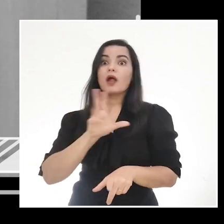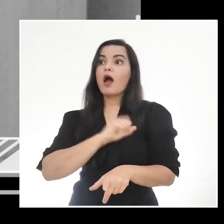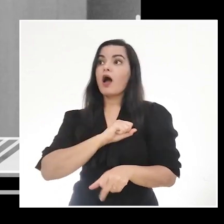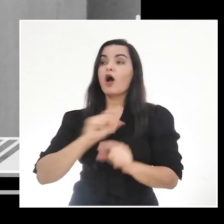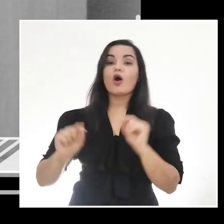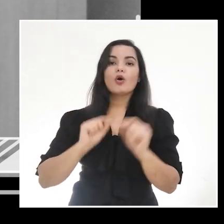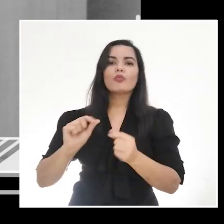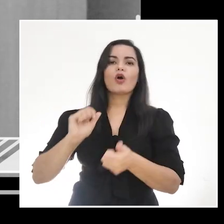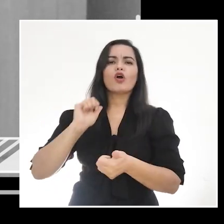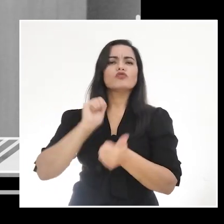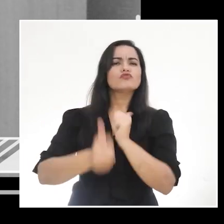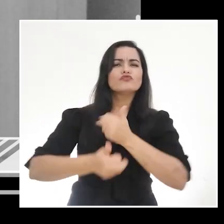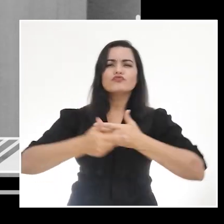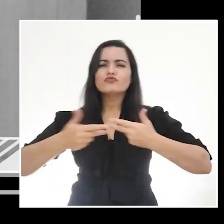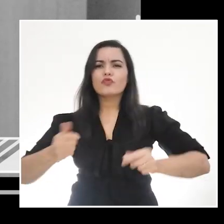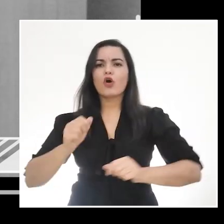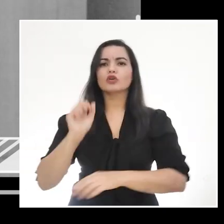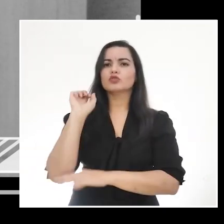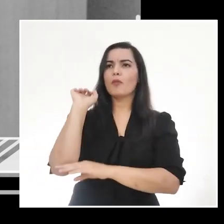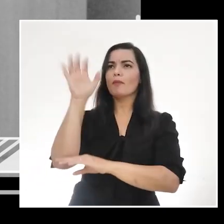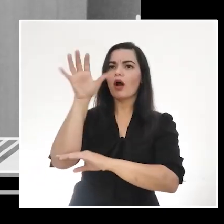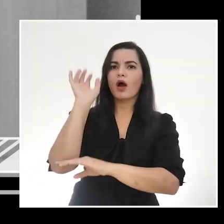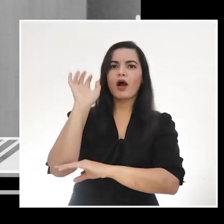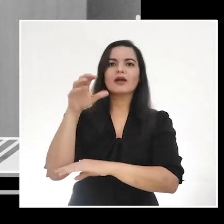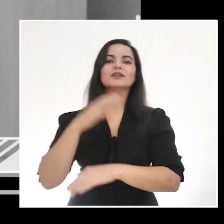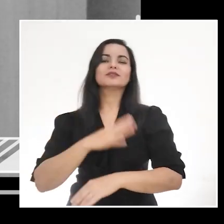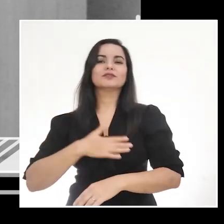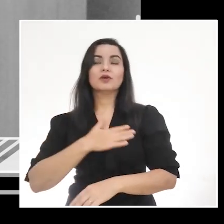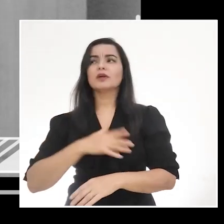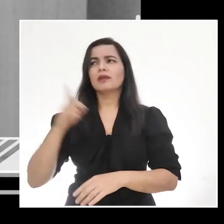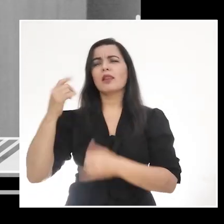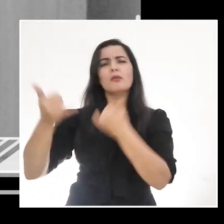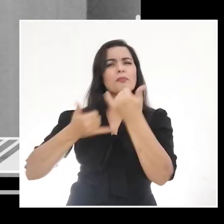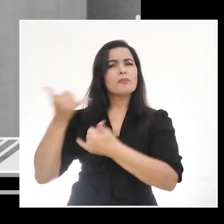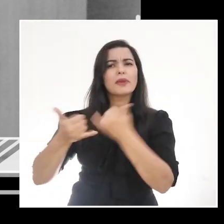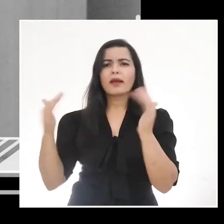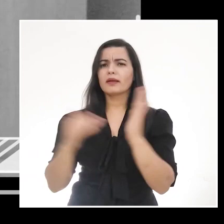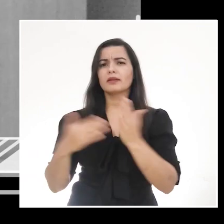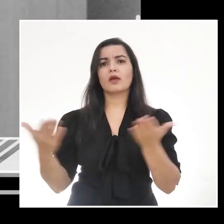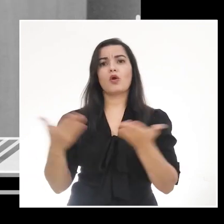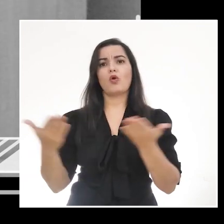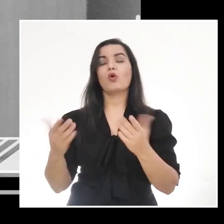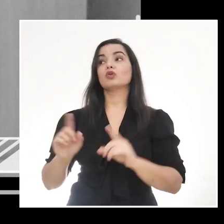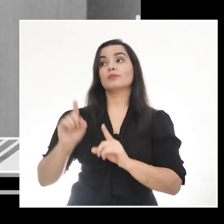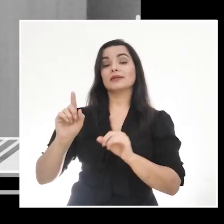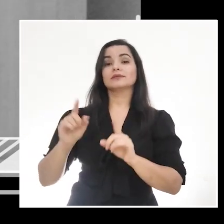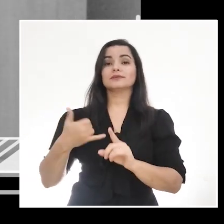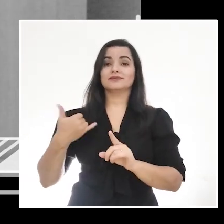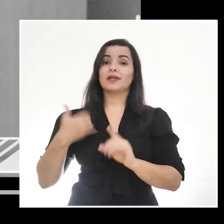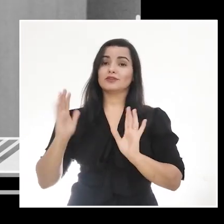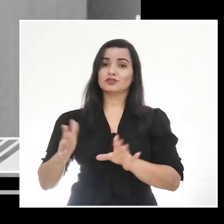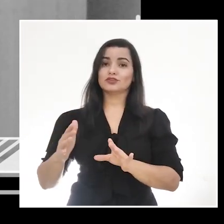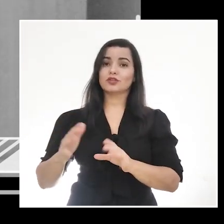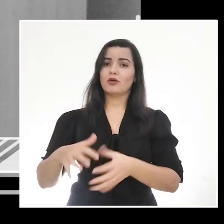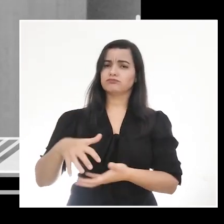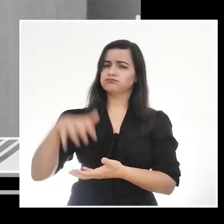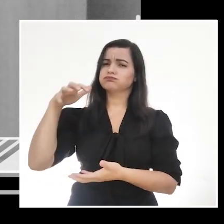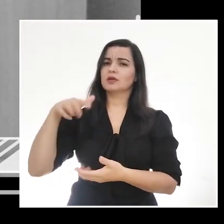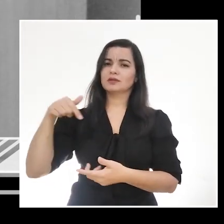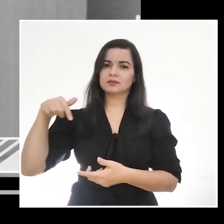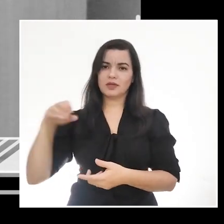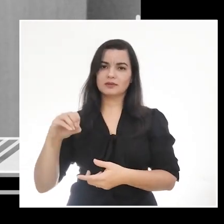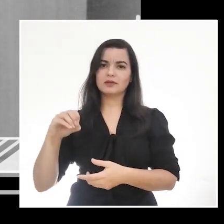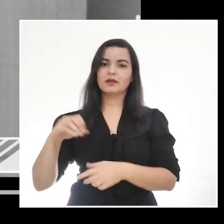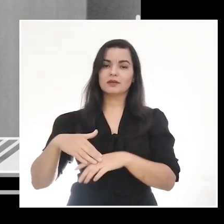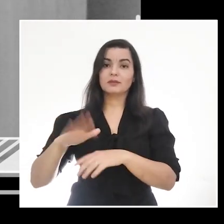assim, diferenciado, né? Ele sempre gostou muito de esporte, jogava basquete, brinca até hoje, né? Ele já